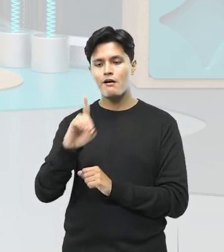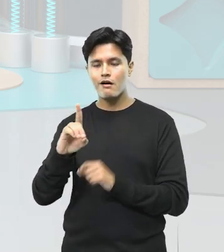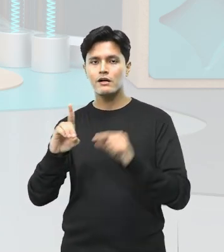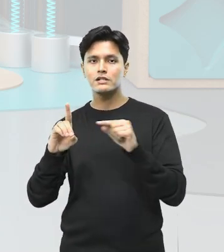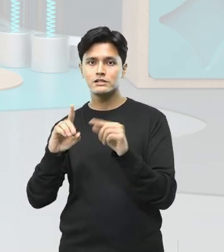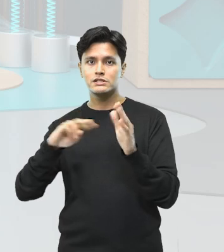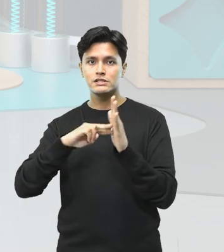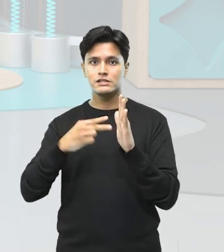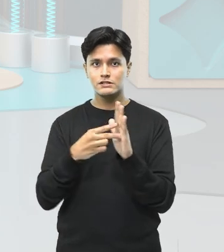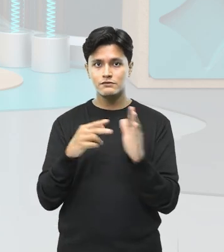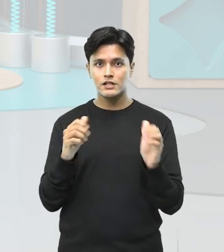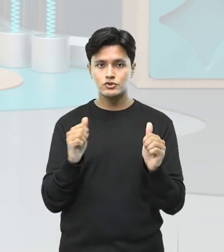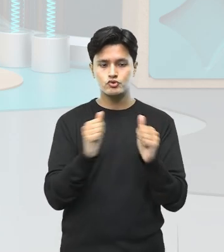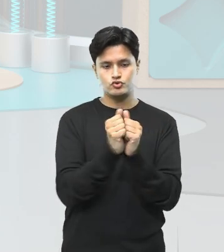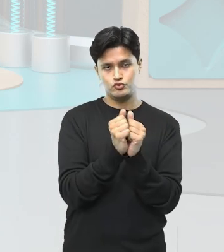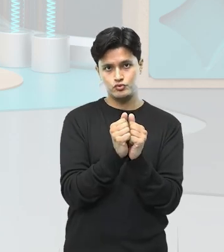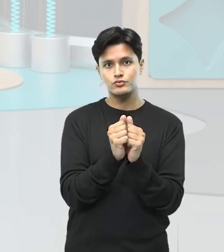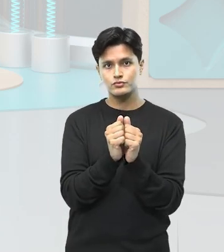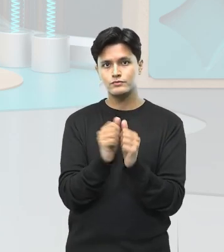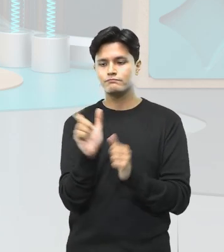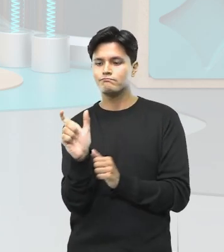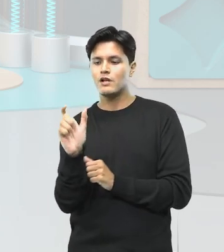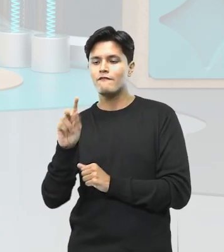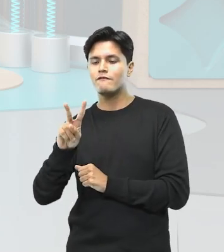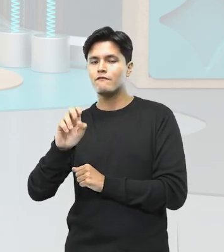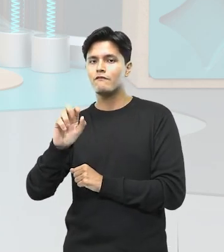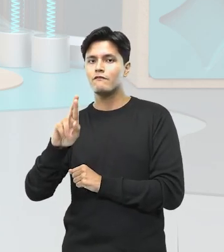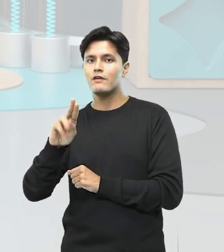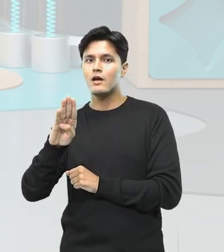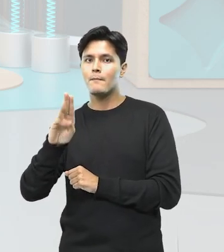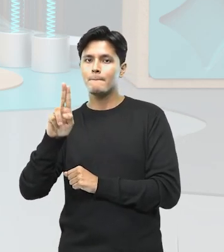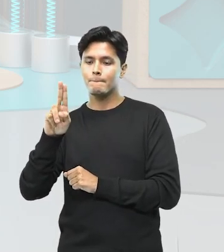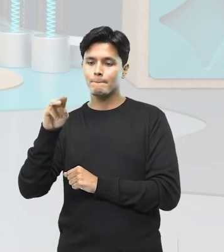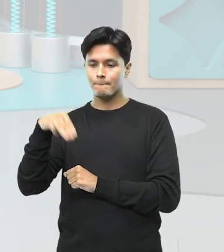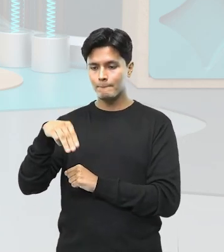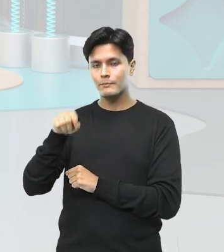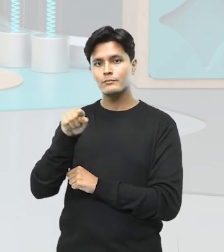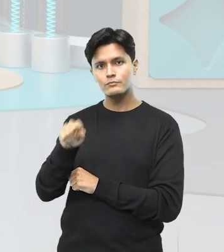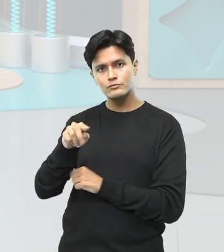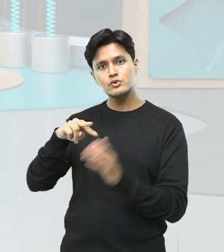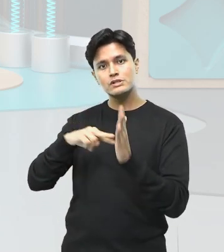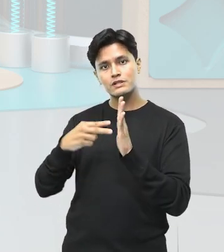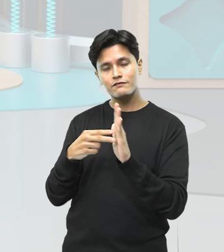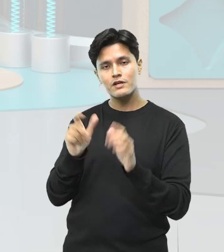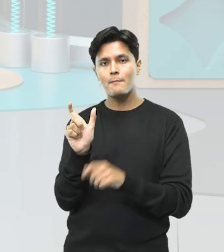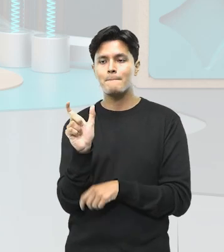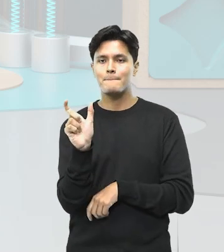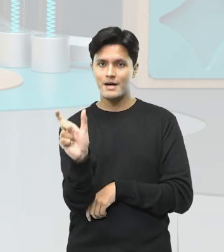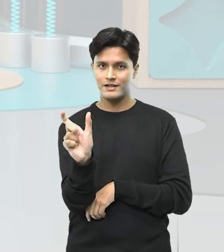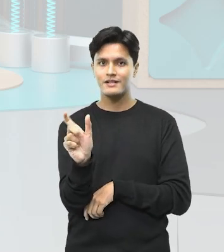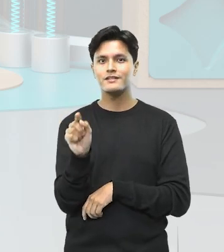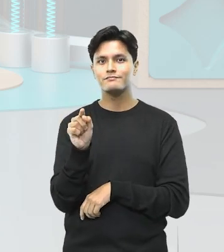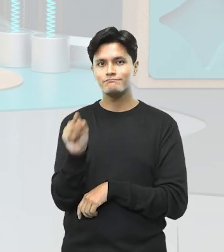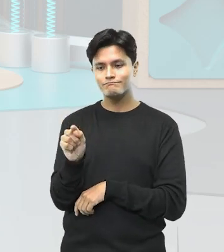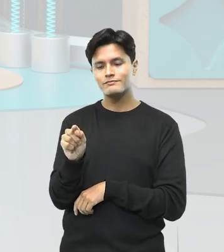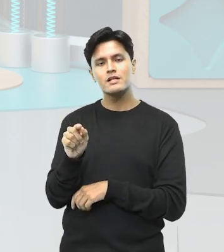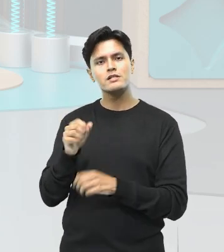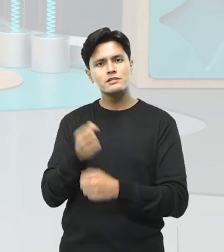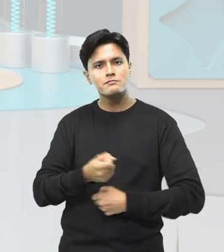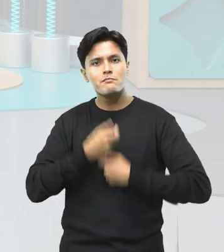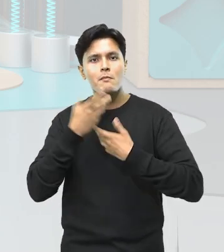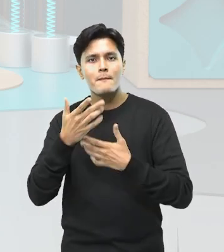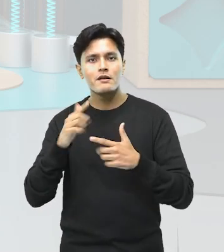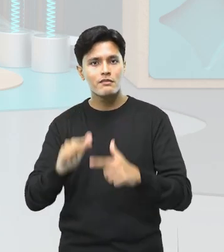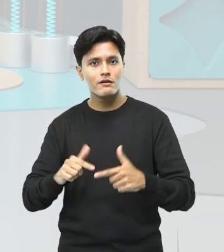palavra, parte do discurso que expressa ação. Então, vejam que ad, né, aí é junto